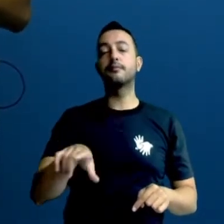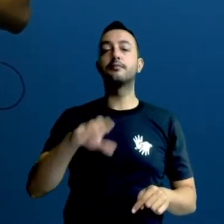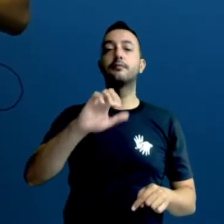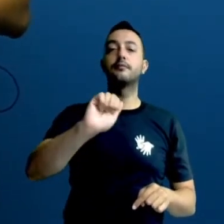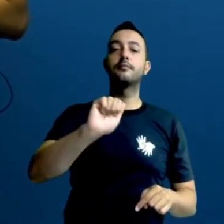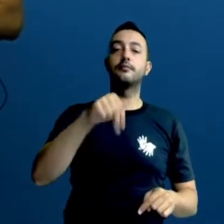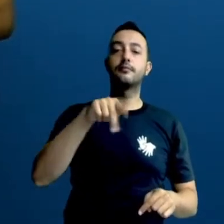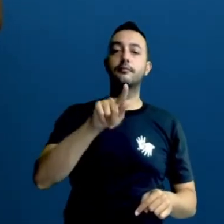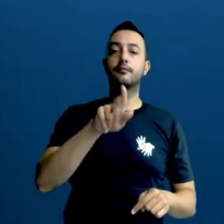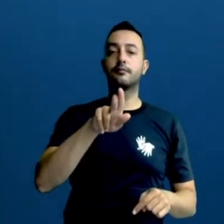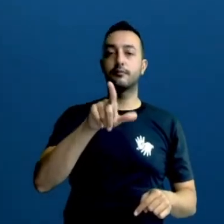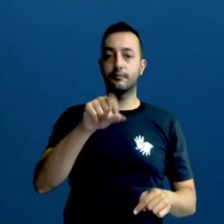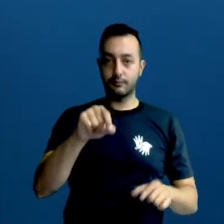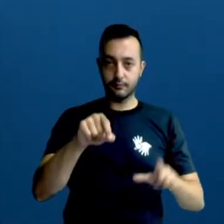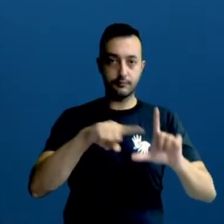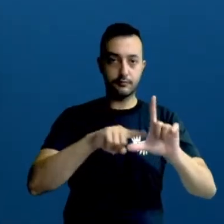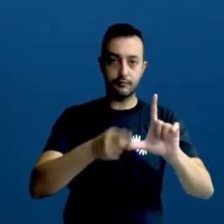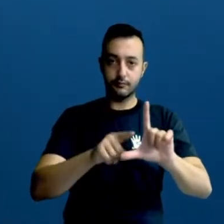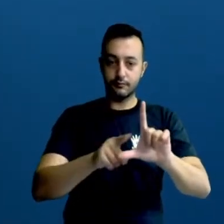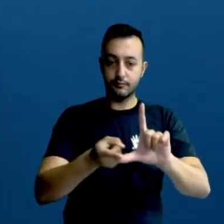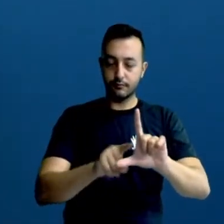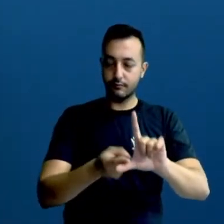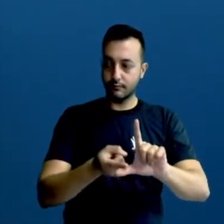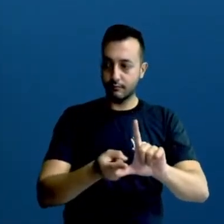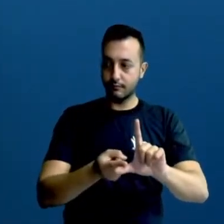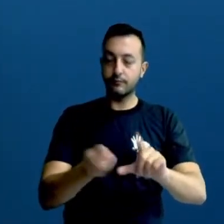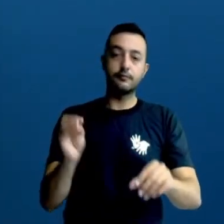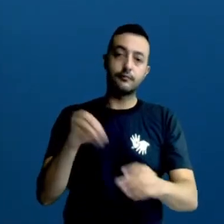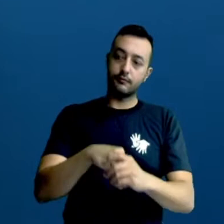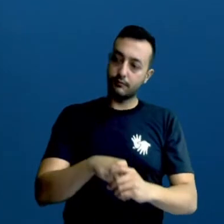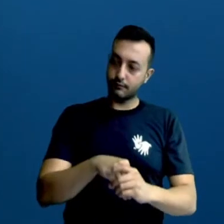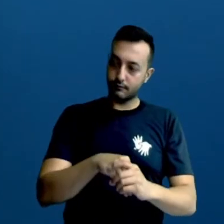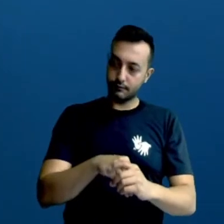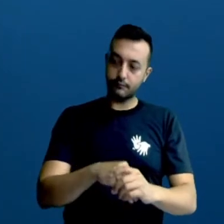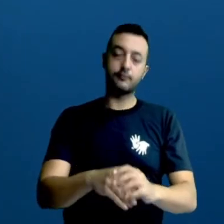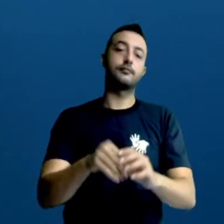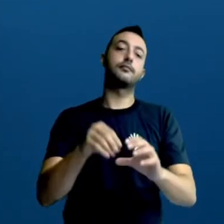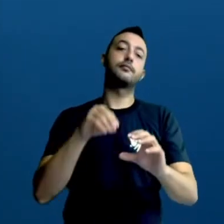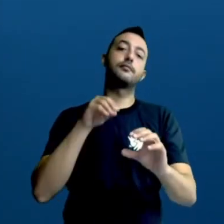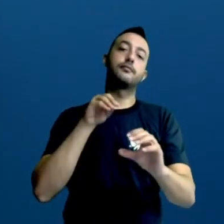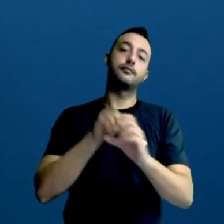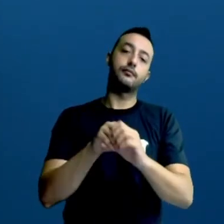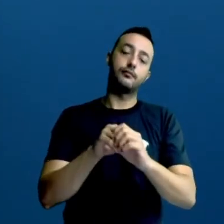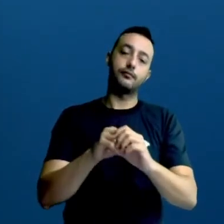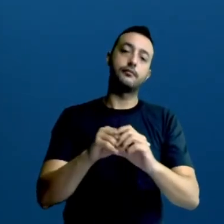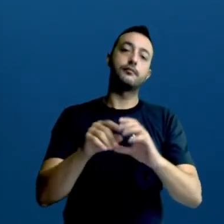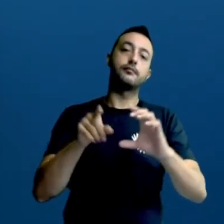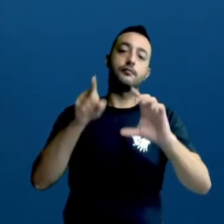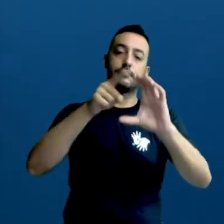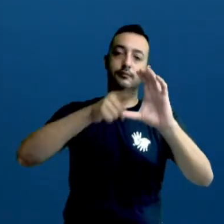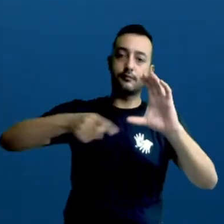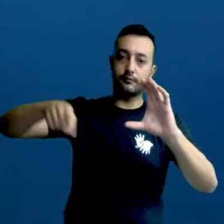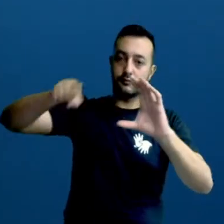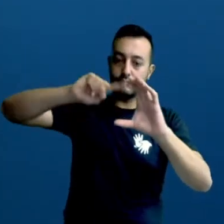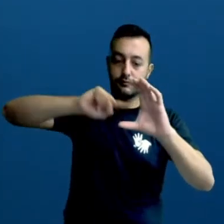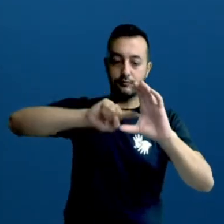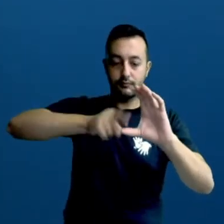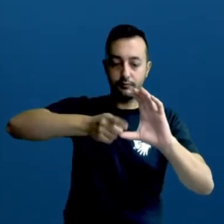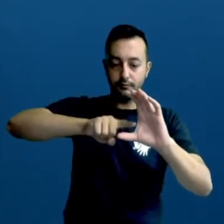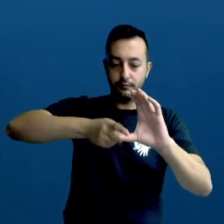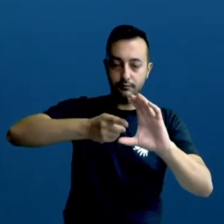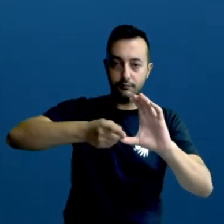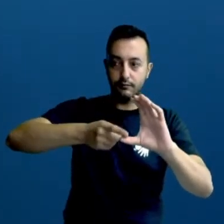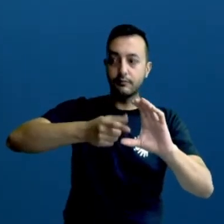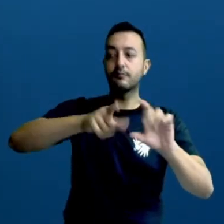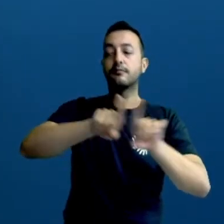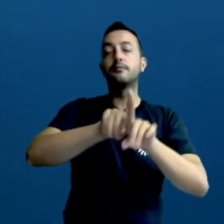2 segmentos de reta, não é? Então, olha aqui, tem um ângulo interno, que é o ângulo formado na parte de dentro da região poligonal, e o